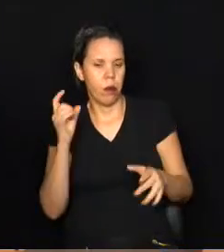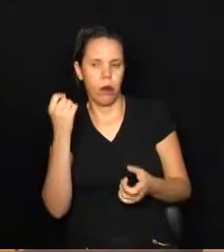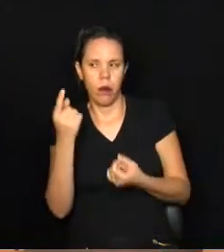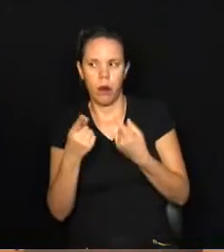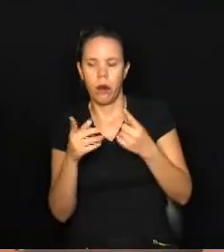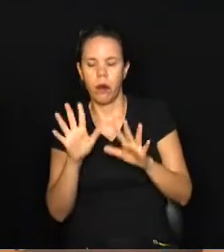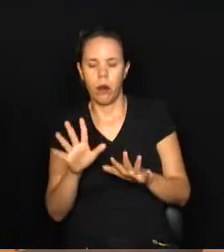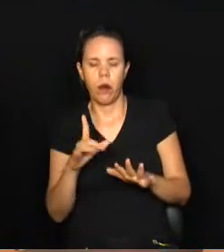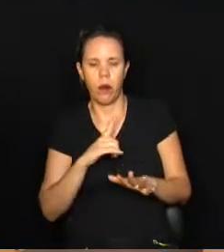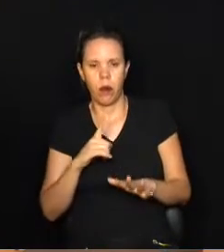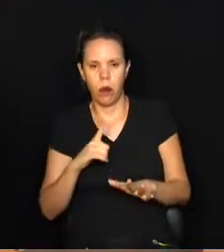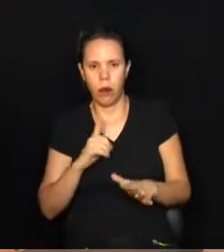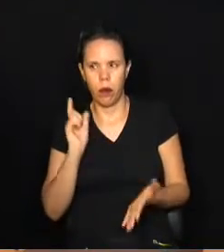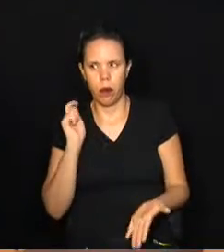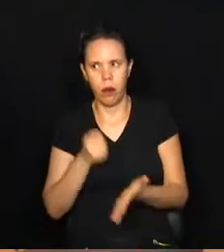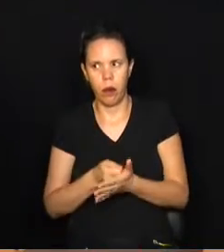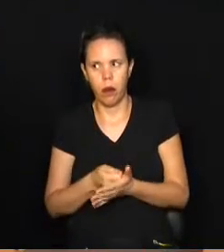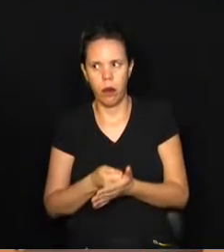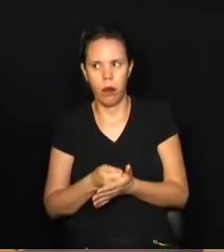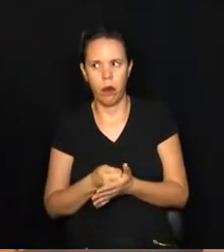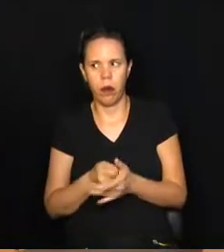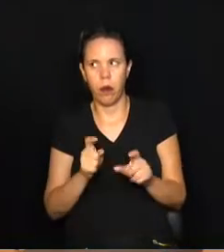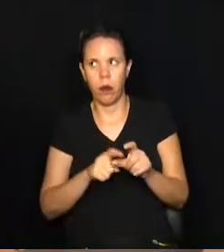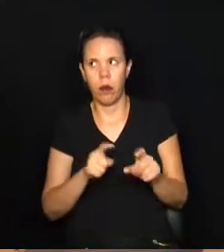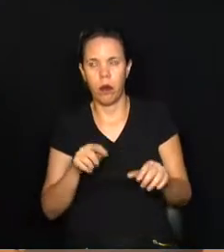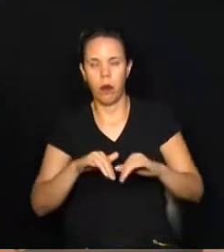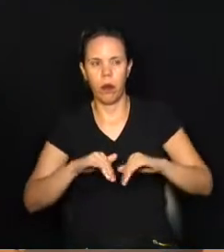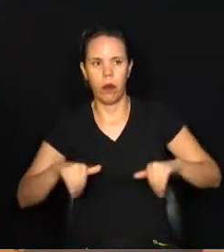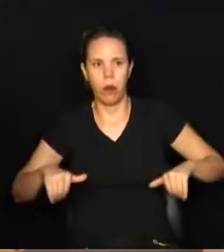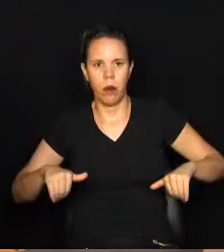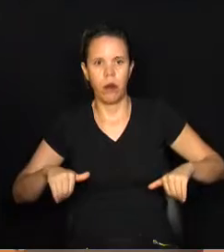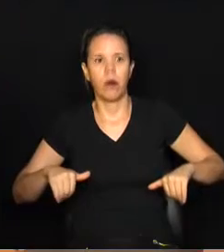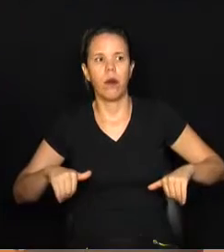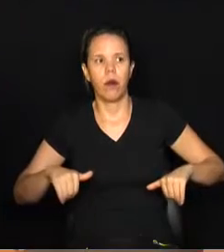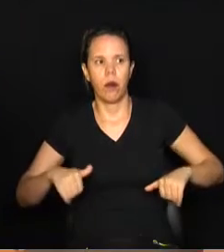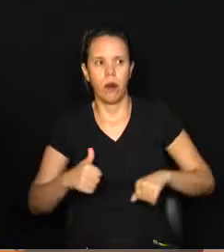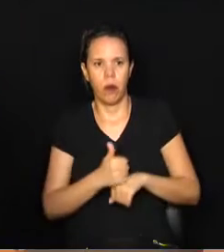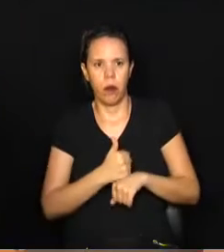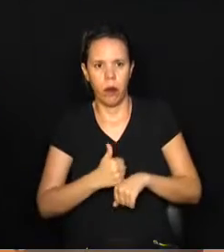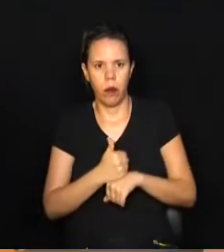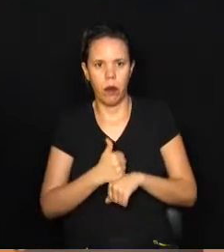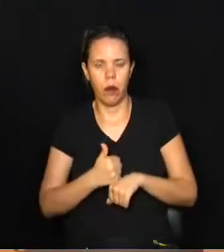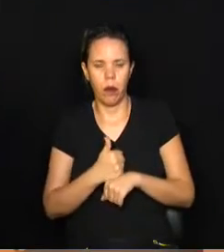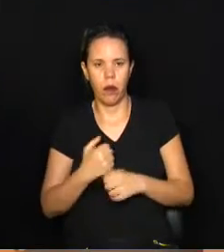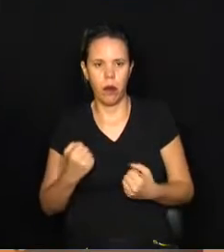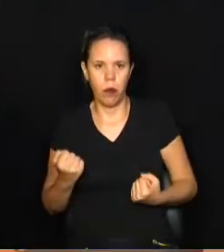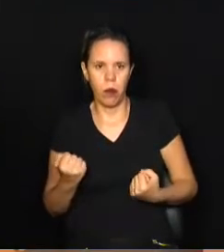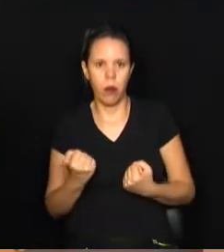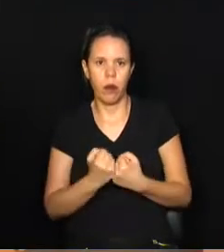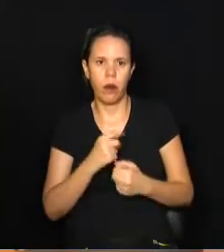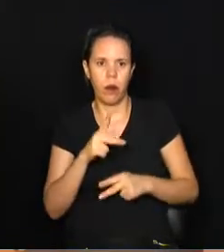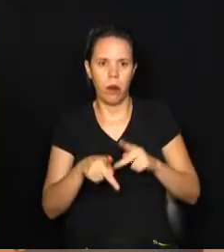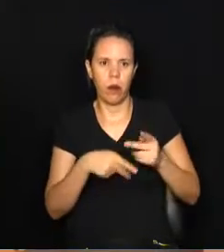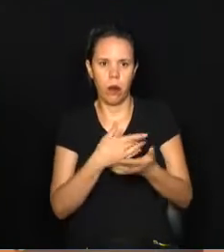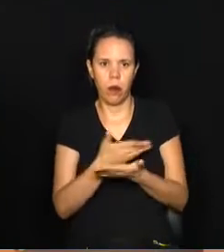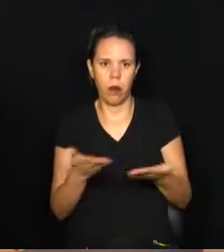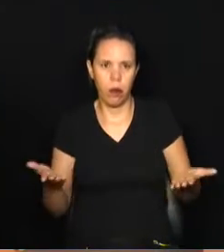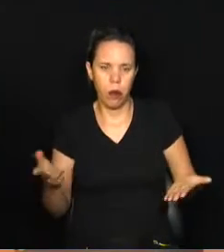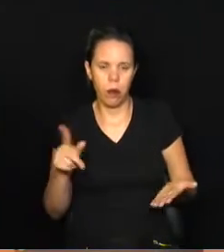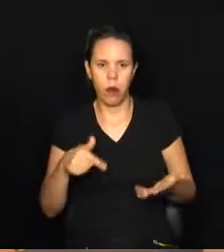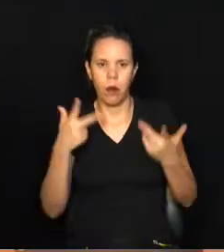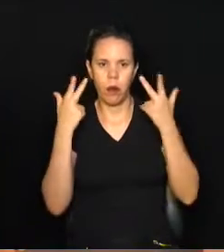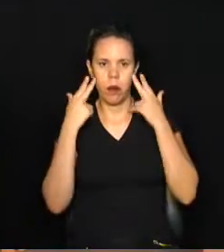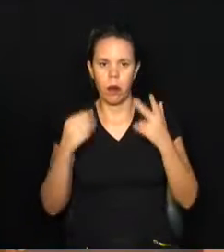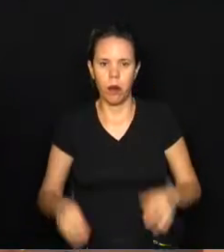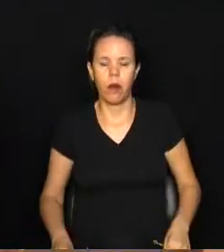existe uma determinação de independência essa em favor da população, é